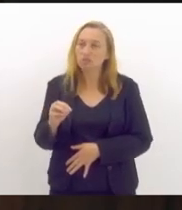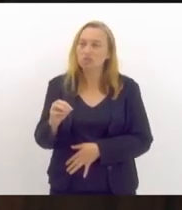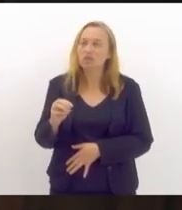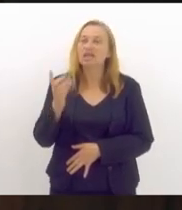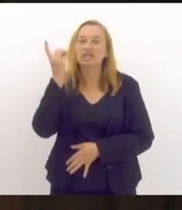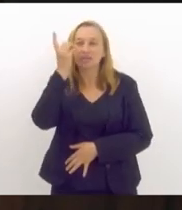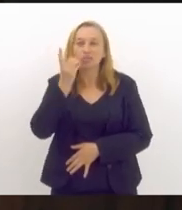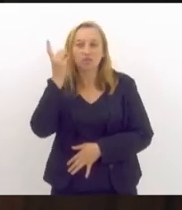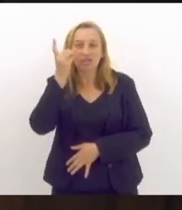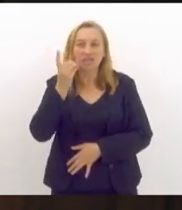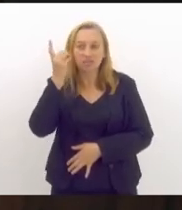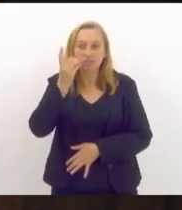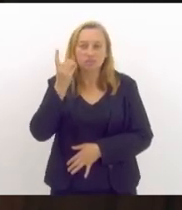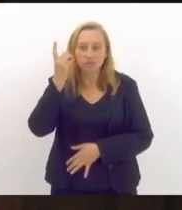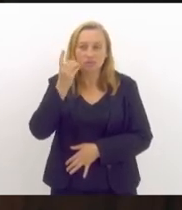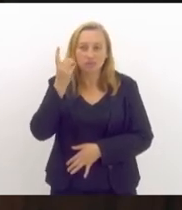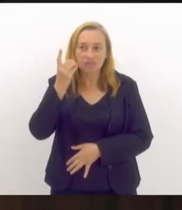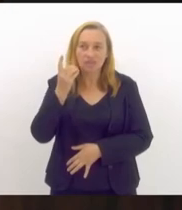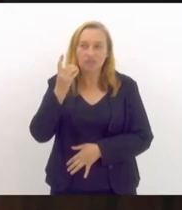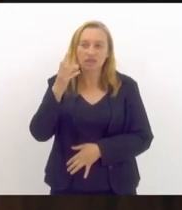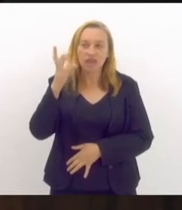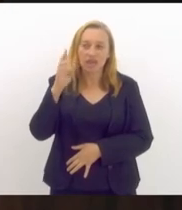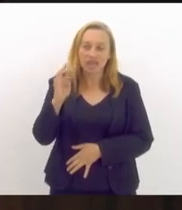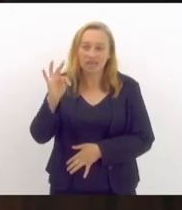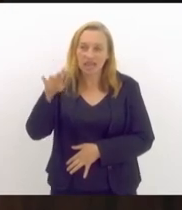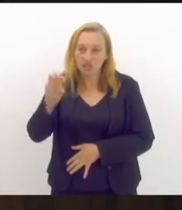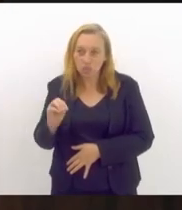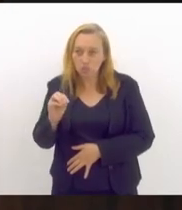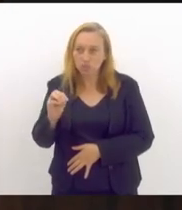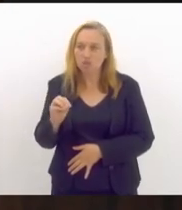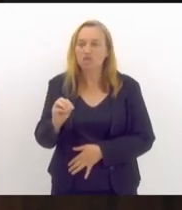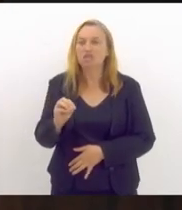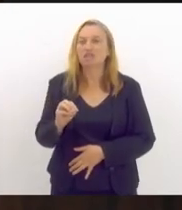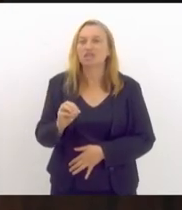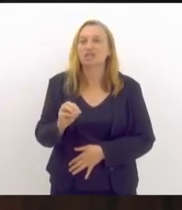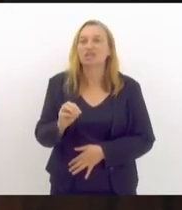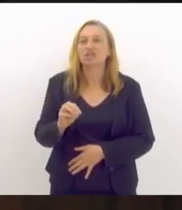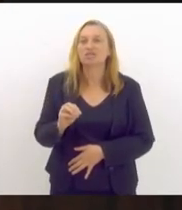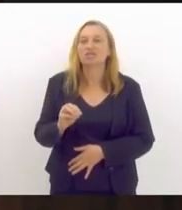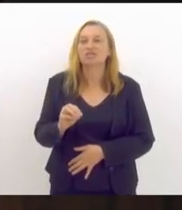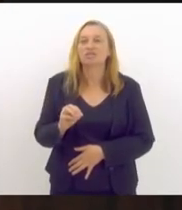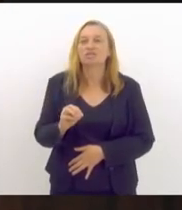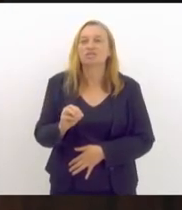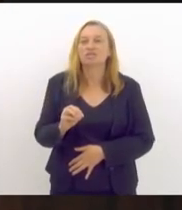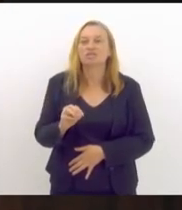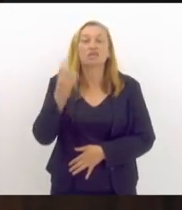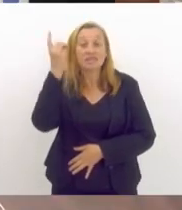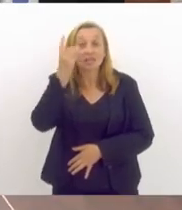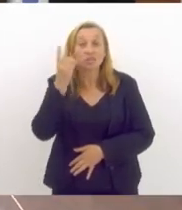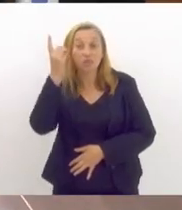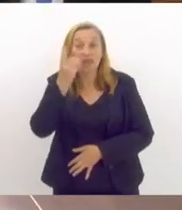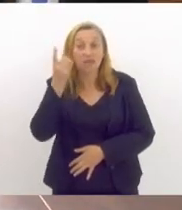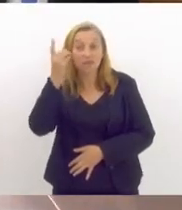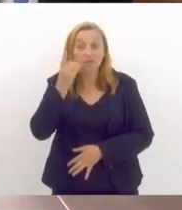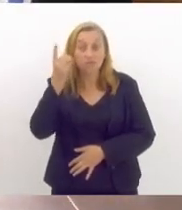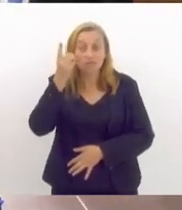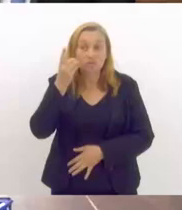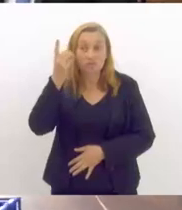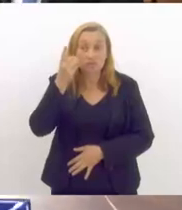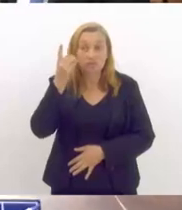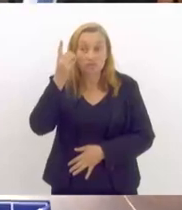do Deputado Renato Machado abstenção do deputado